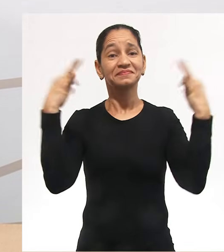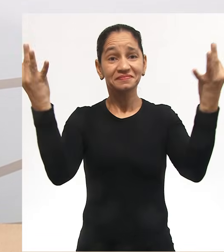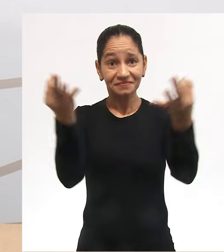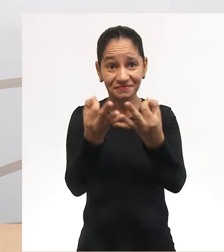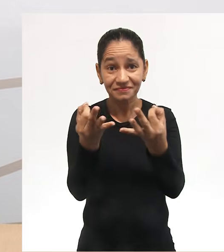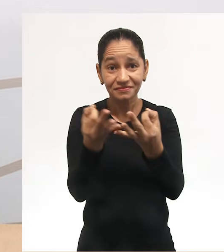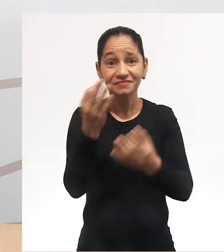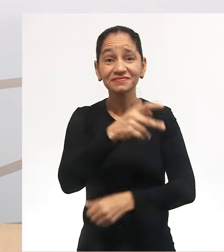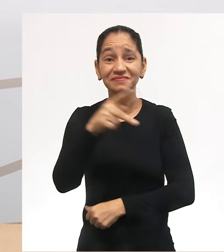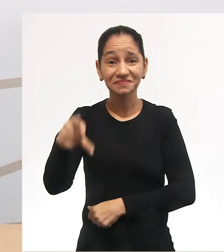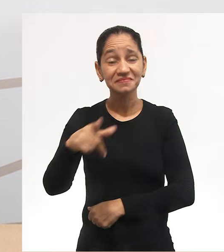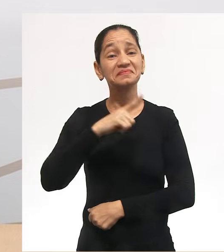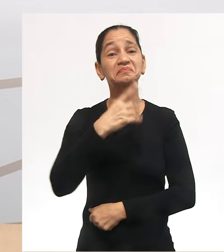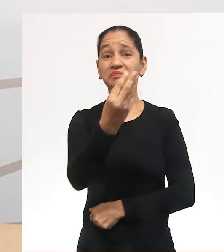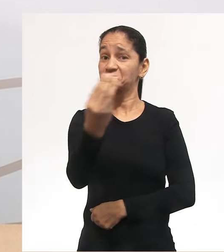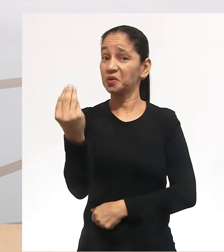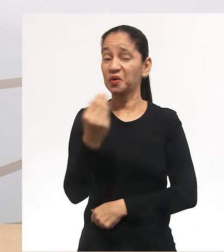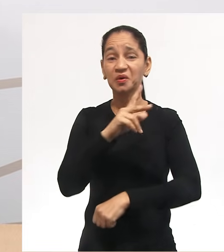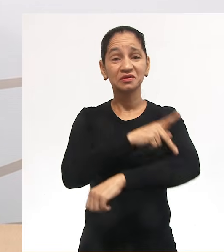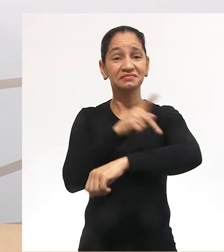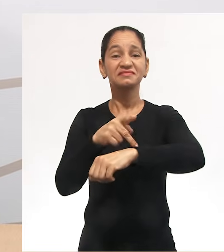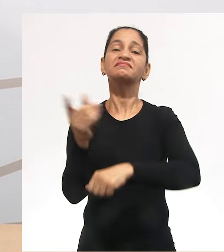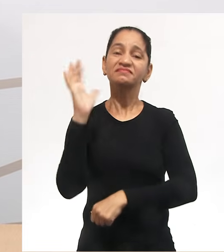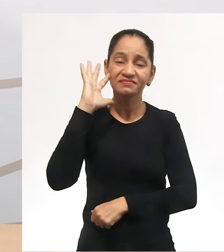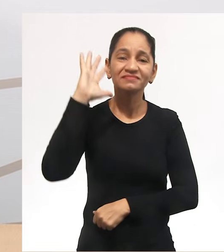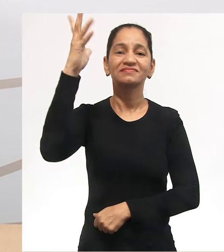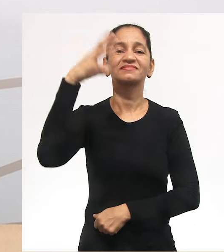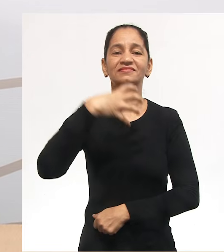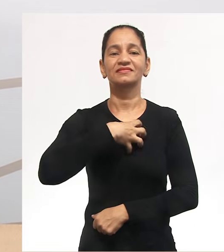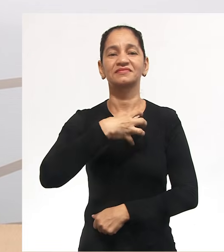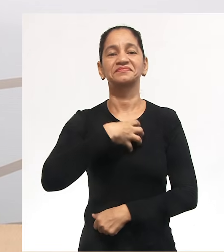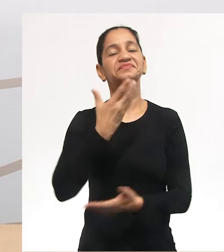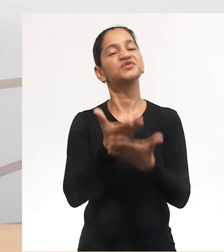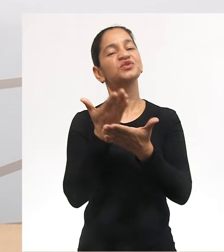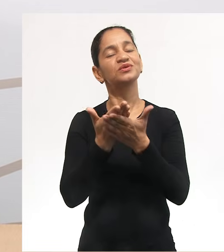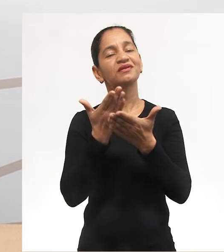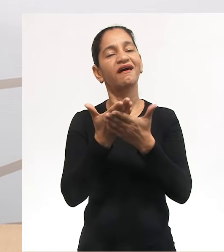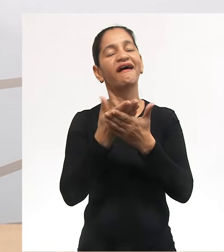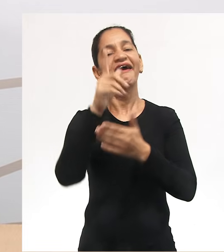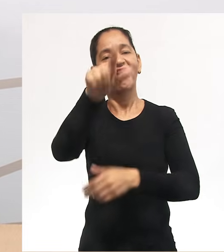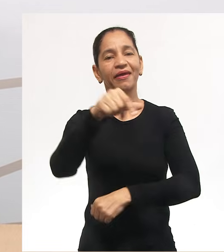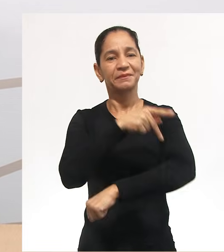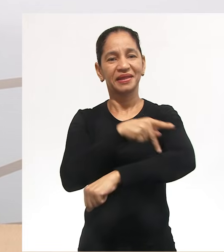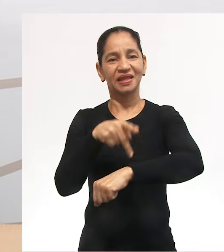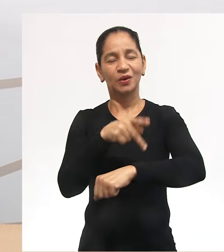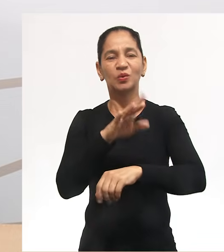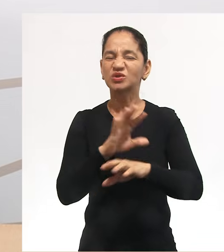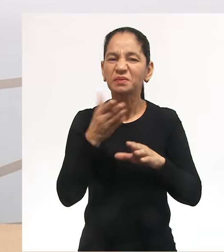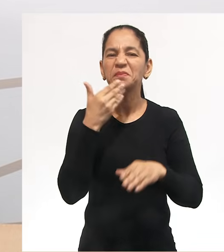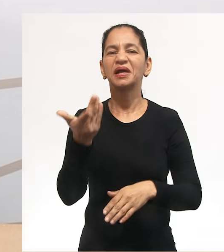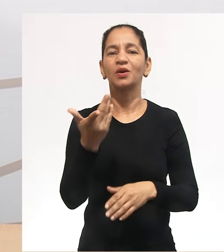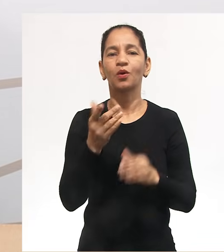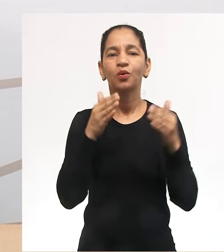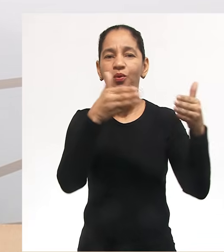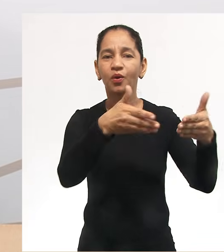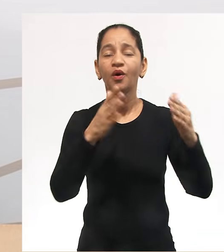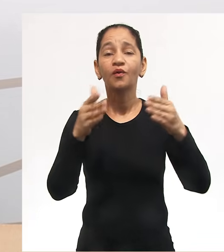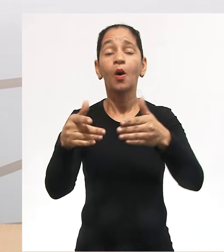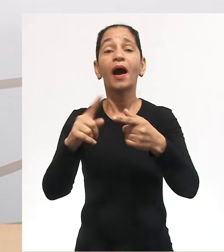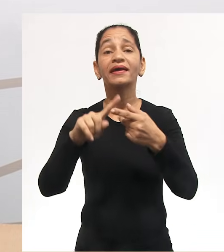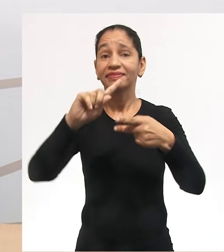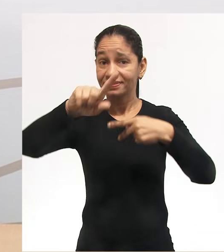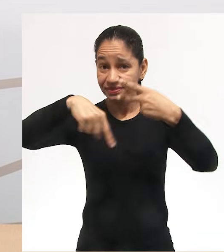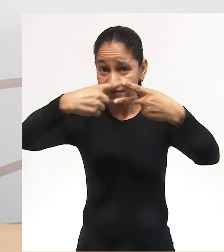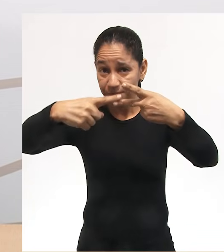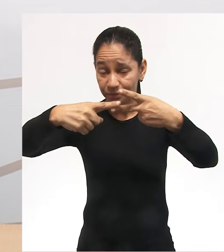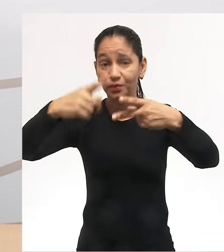bastante professores, então eu resolvi fazer pedagogia. E aí terminando a pedagogia eu acabei fazendo